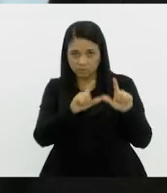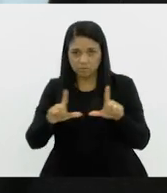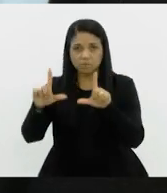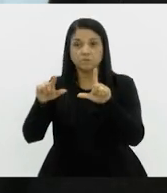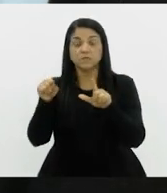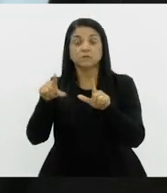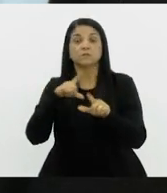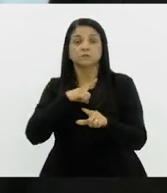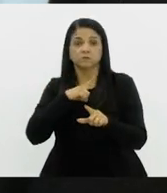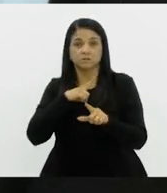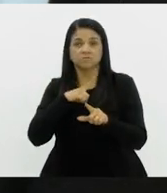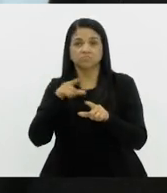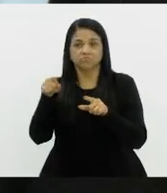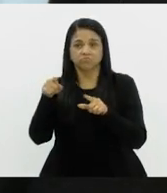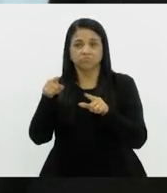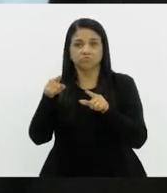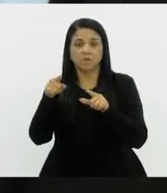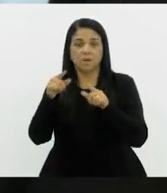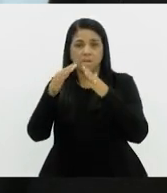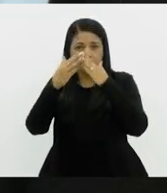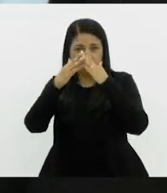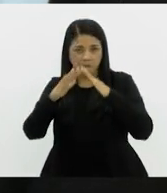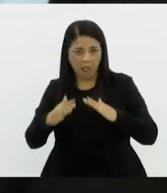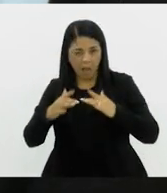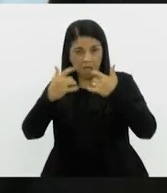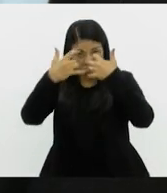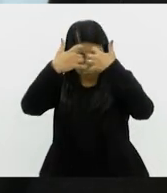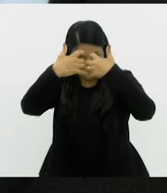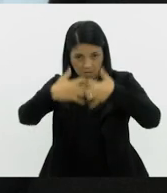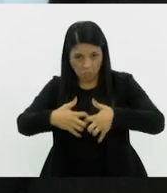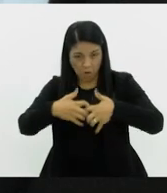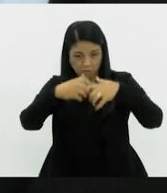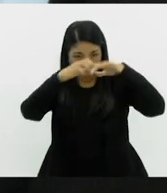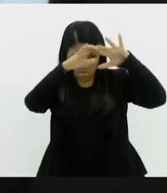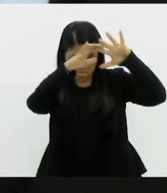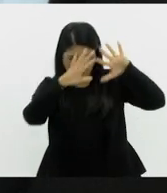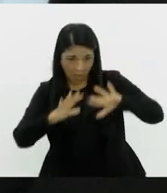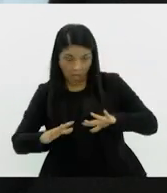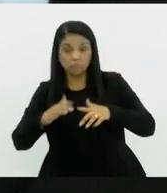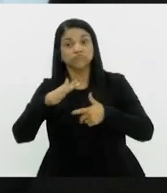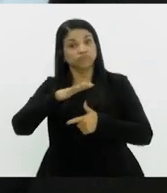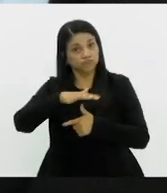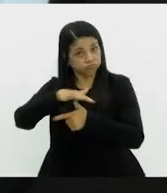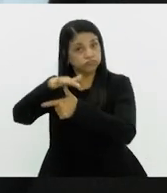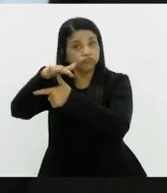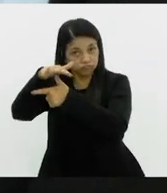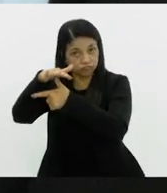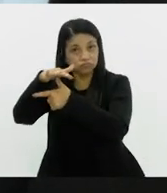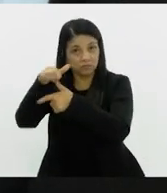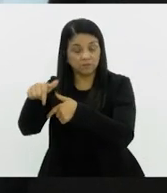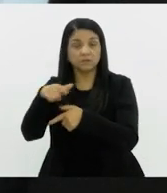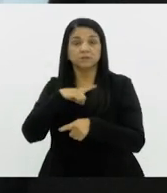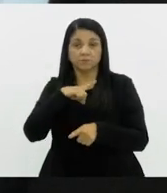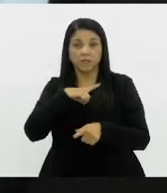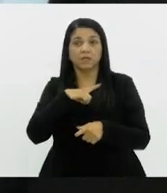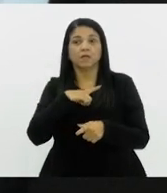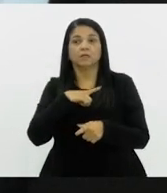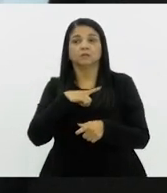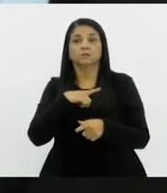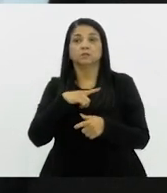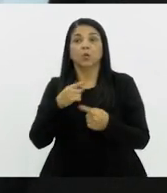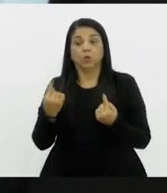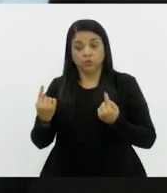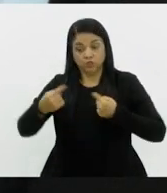Nós tivemos, na catástrofe de 2011, em Petrópolis, acessível apenas por helicópteros. E nós temos, pode passar, por favor, o maior